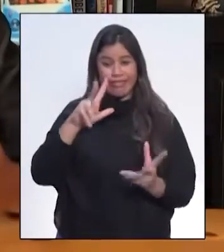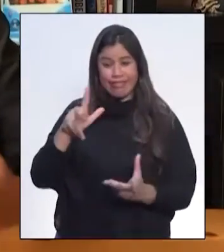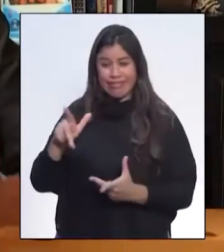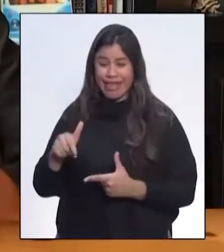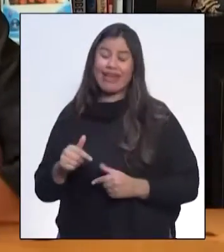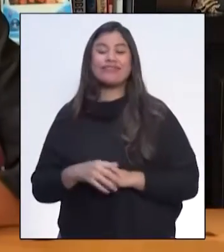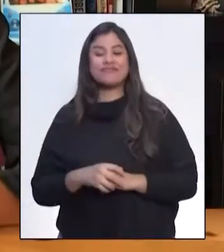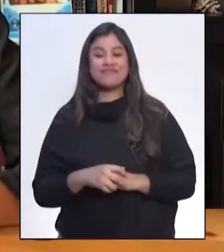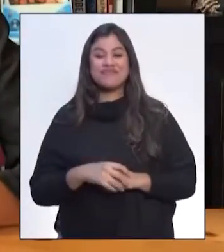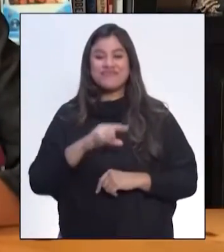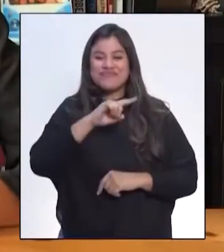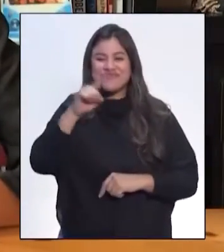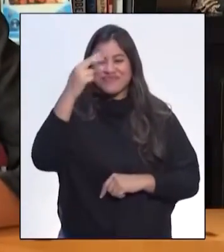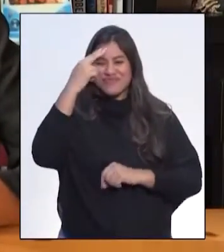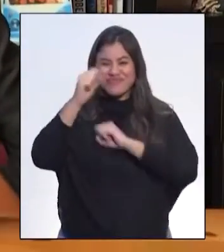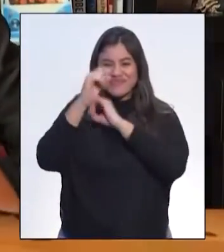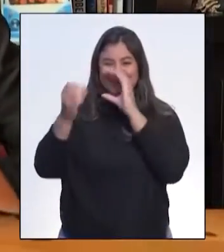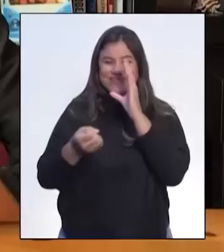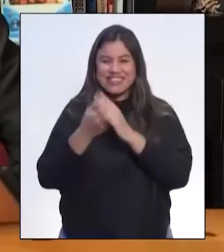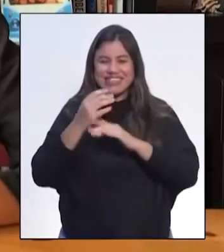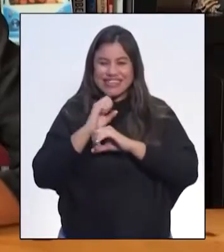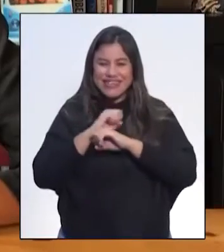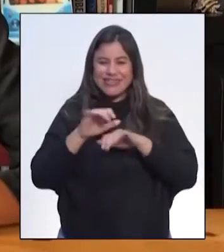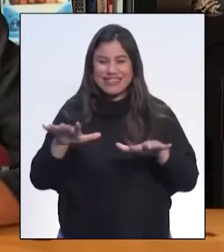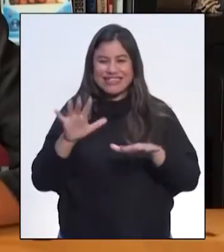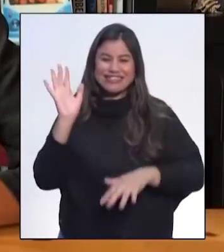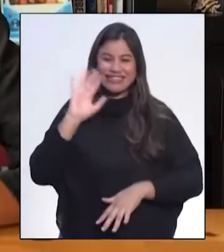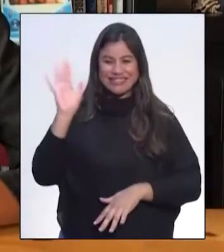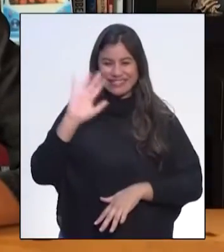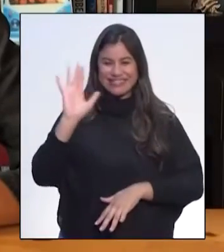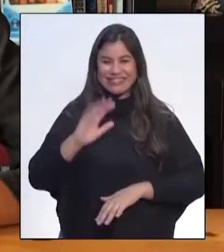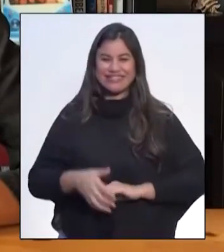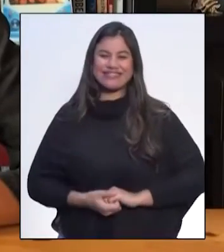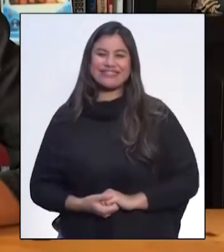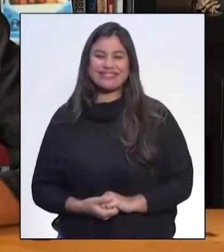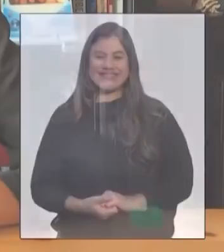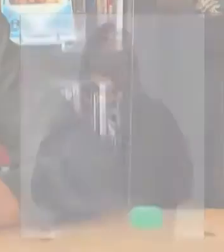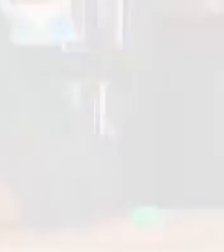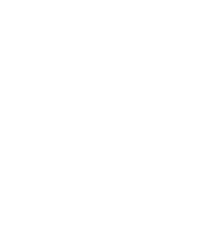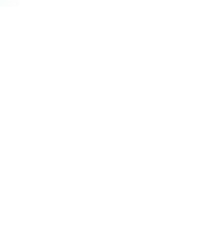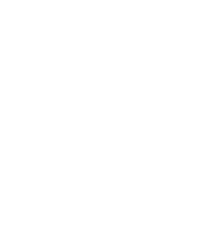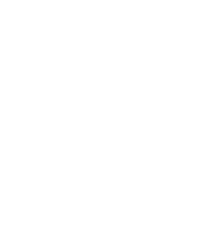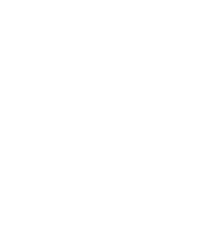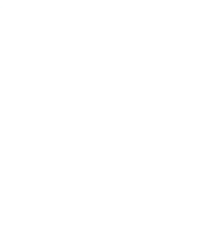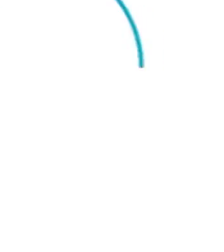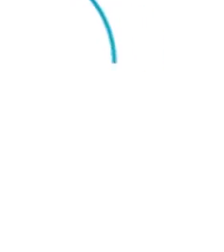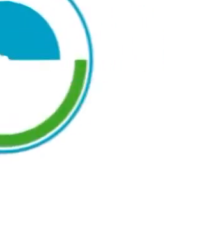Que vocês imaginem, criem e compartilhem muito até lá. Até a próxima!